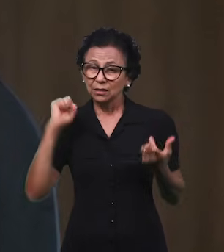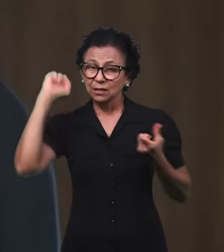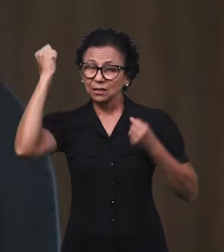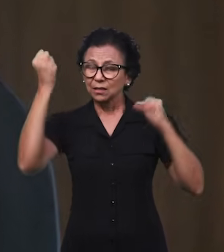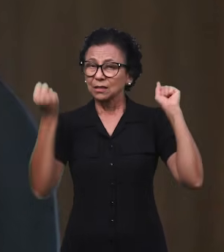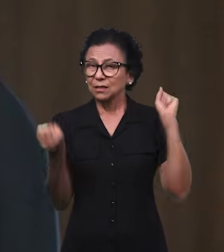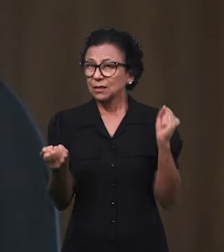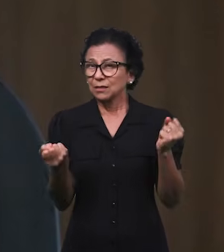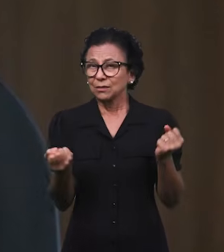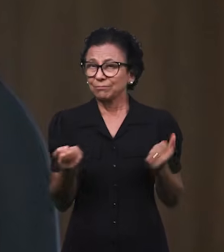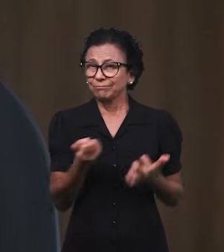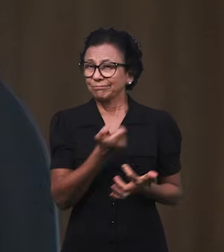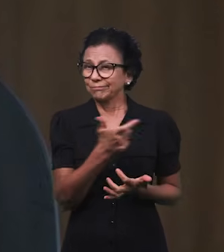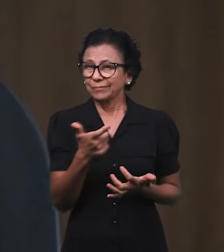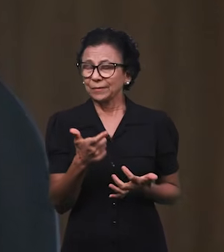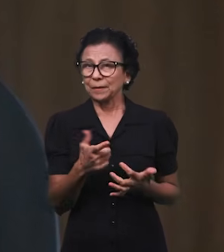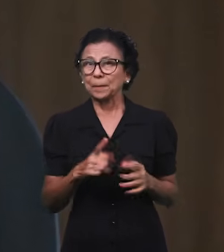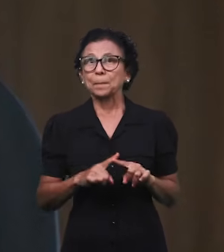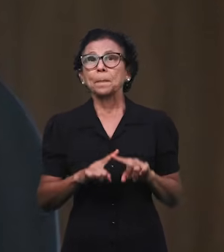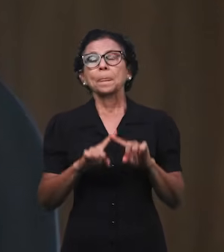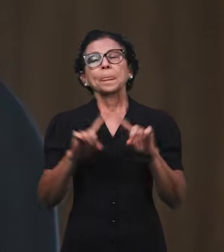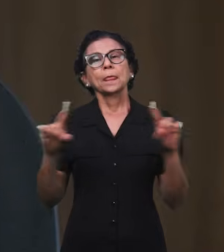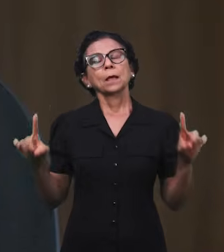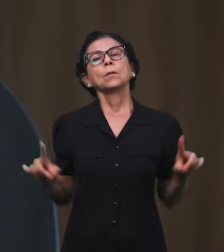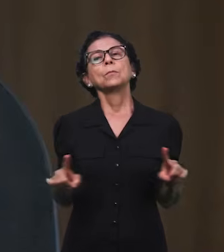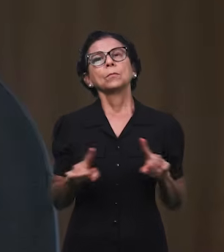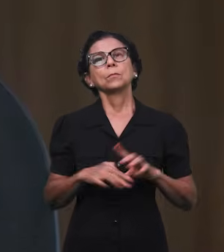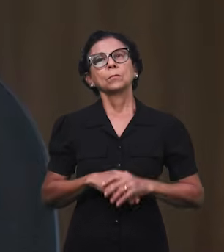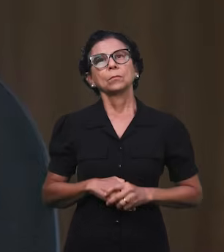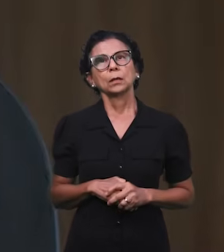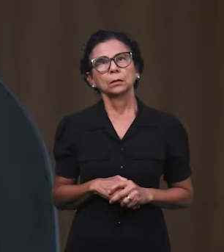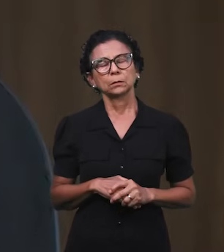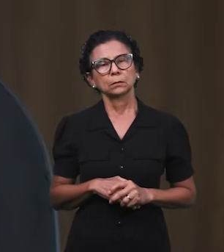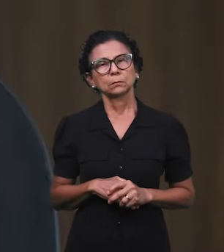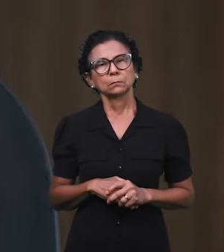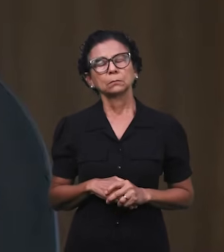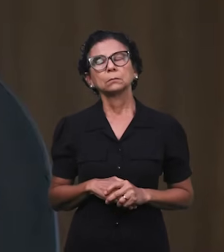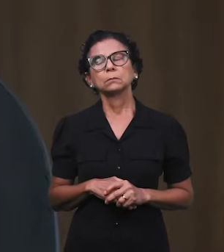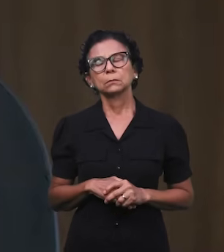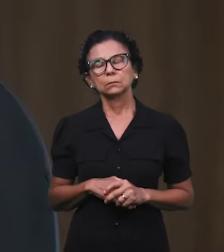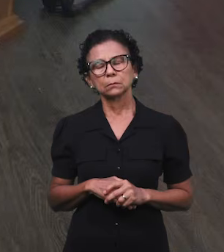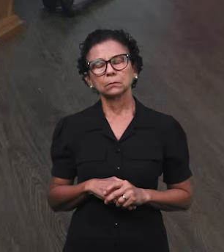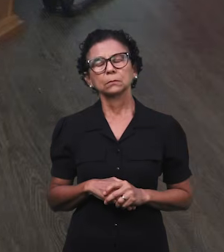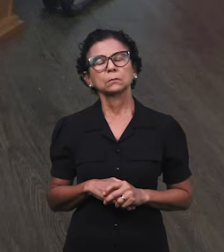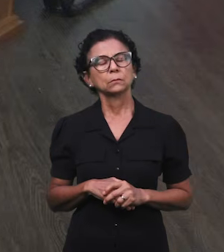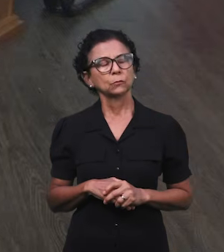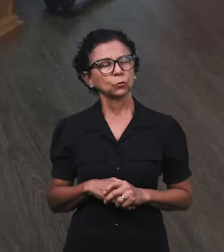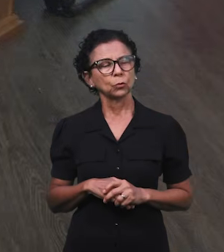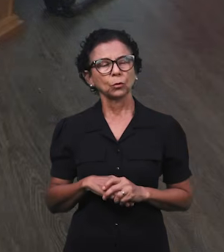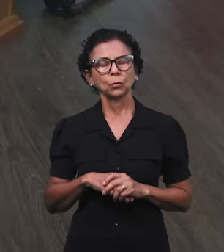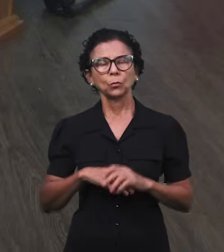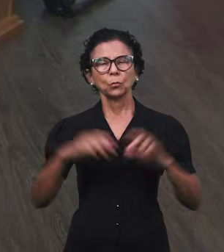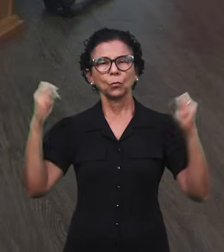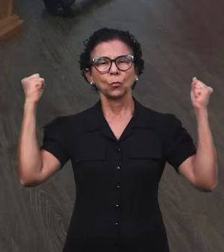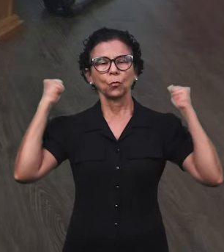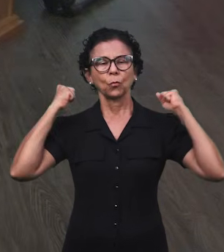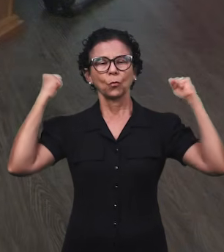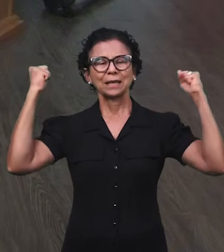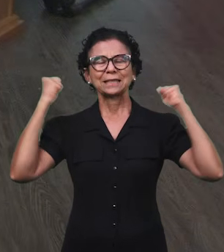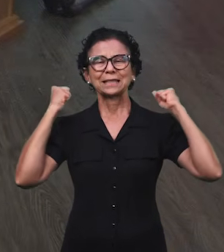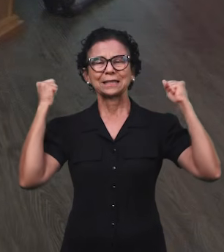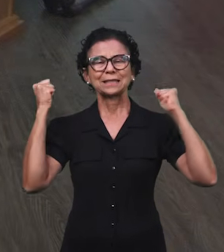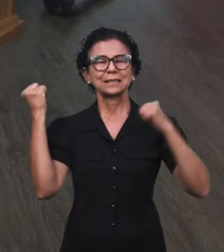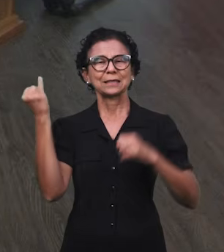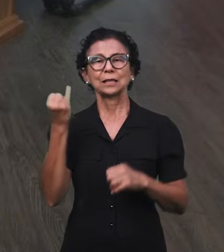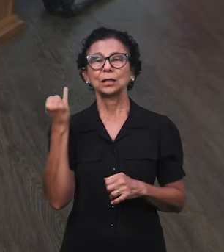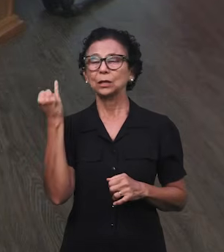olha, a grande coisa, o grande passo que eu dei na minha vida foi me exercitar. E virou a chave? Virei a chave, porque